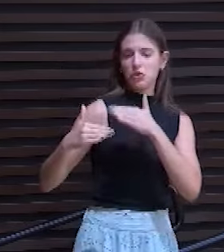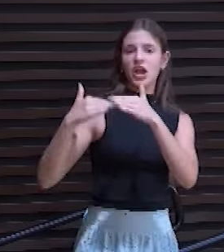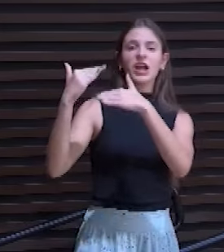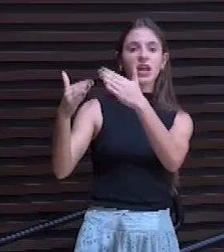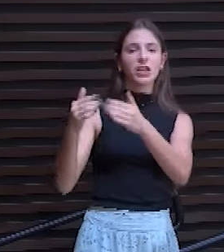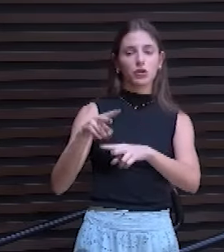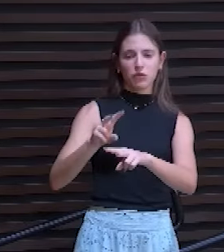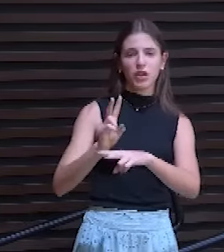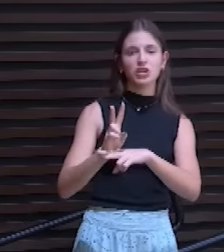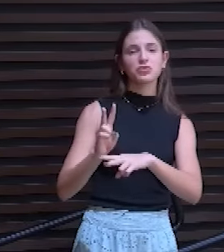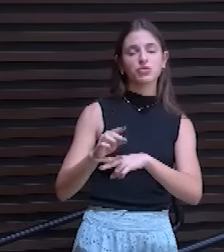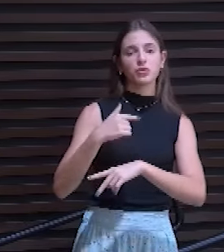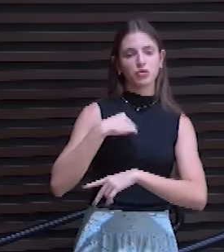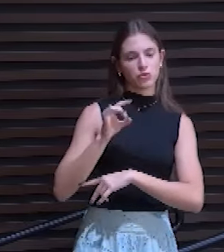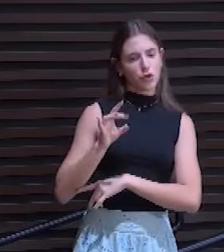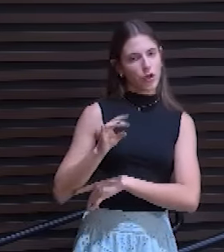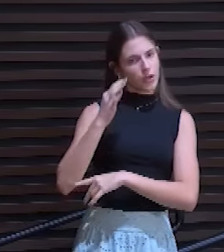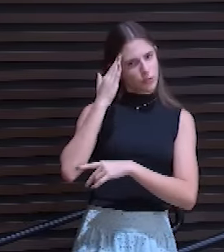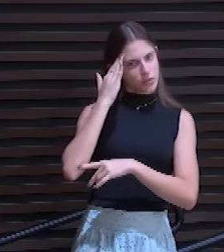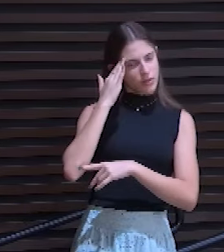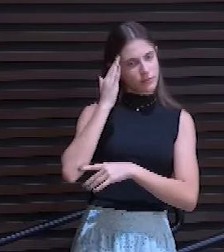Aí responda aí no seu coração.